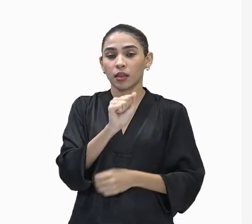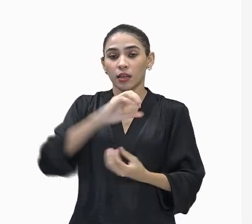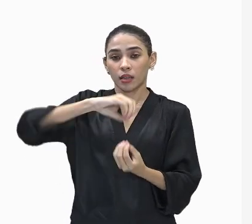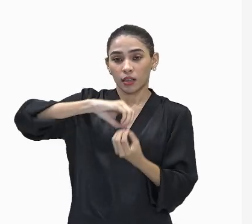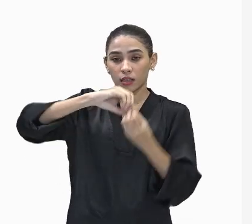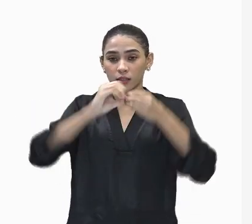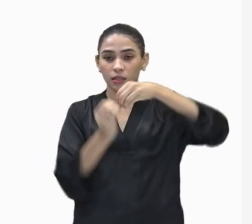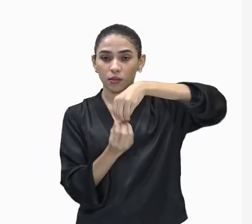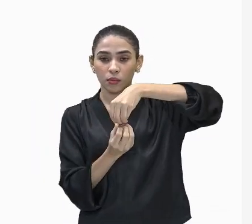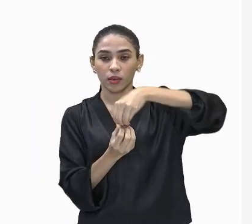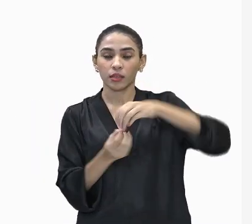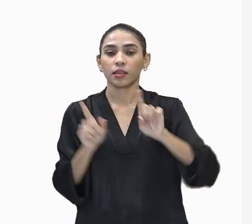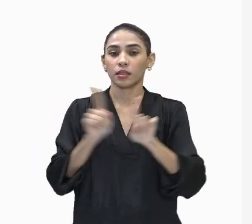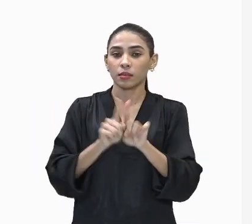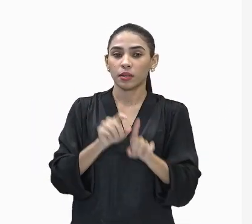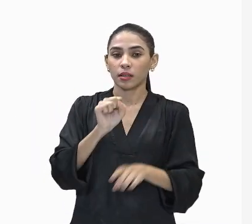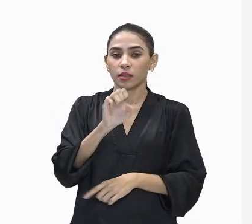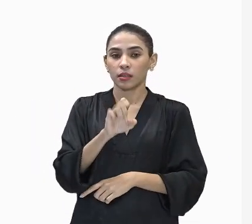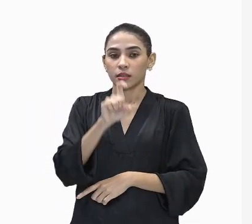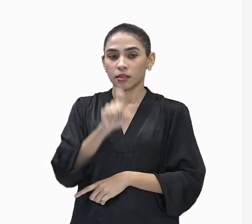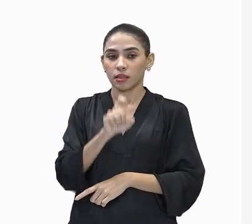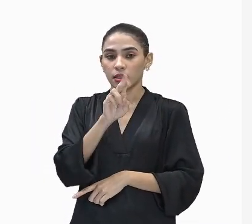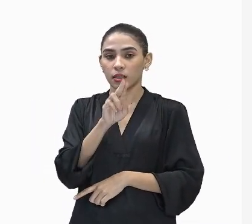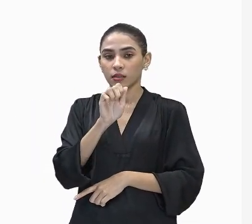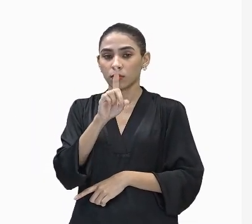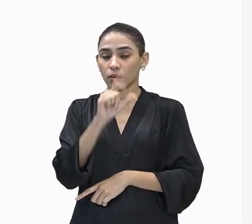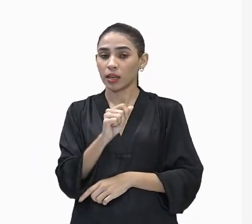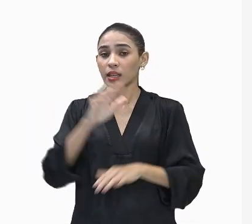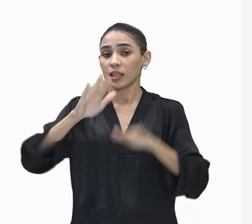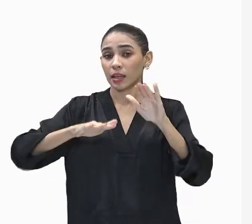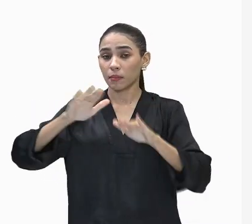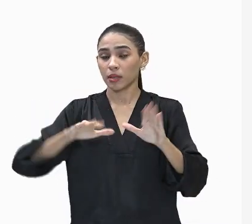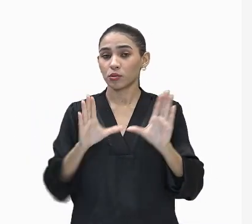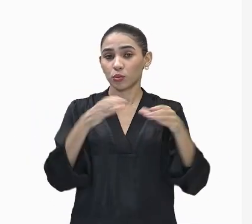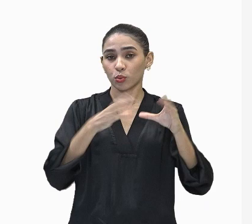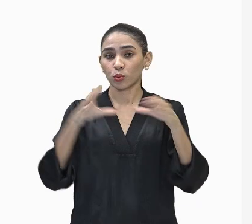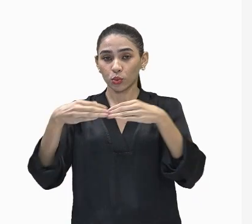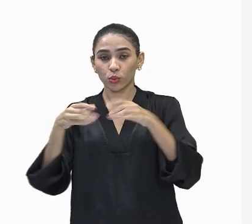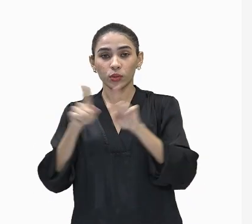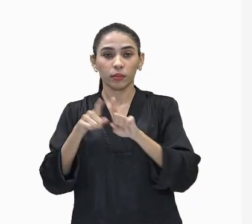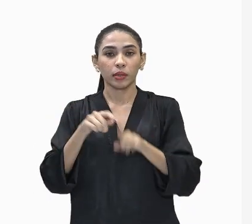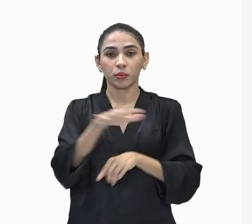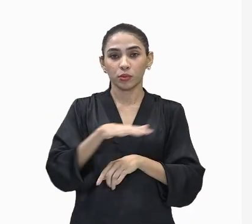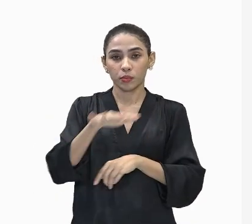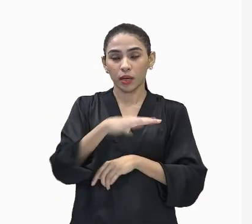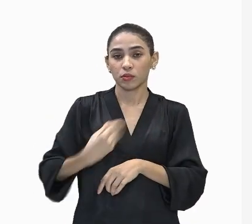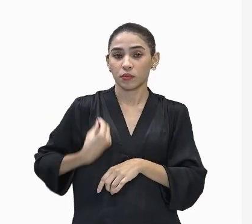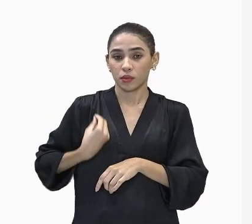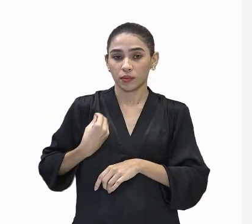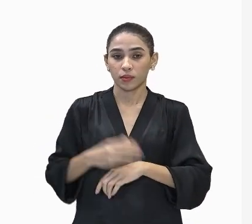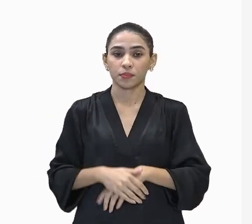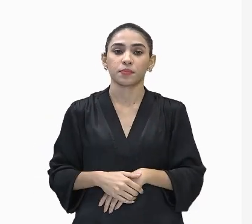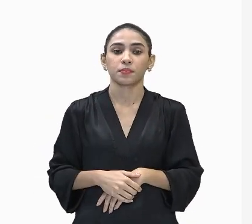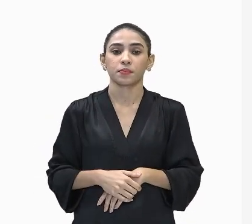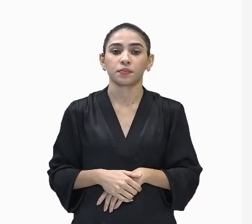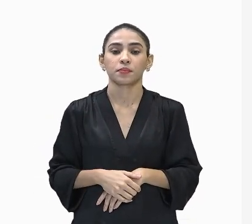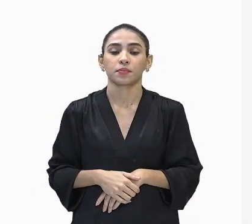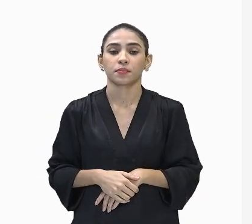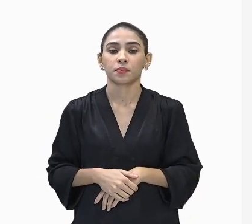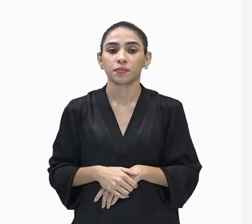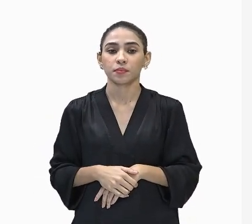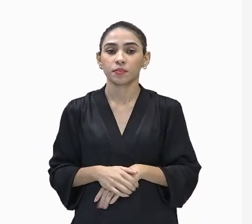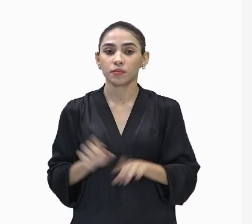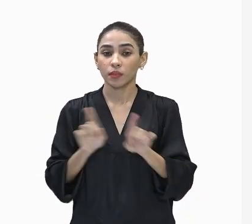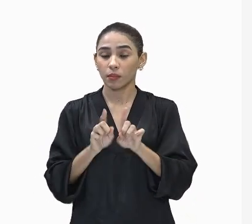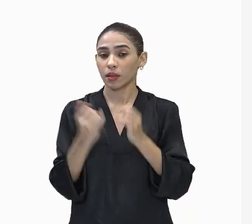e também sexuada vai depender ali da espécie e do espaço onde ela esteja e aqui tem um uma uma